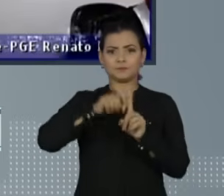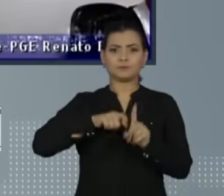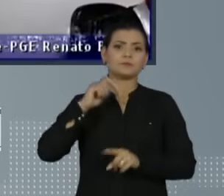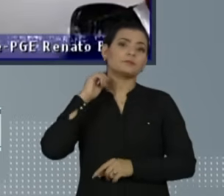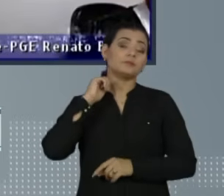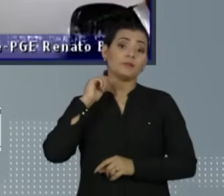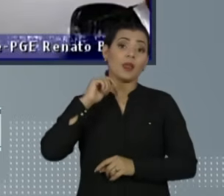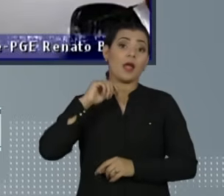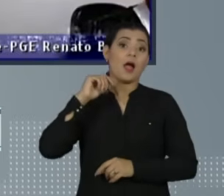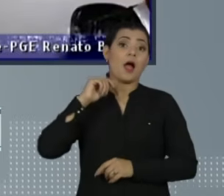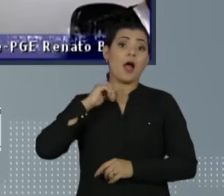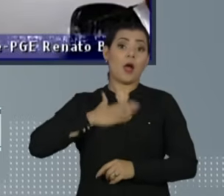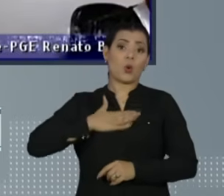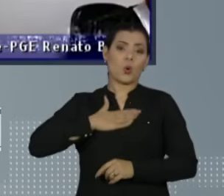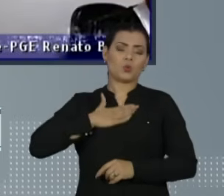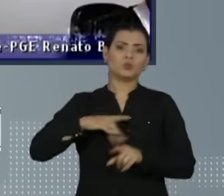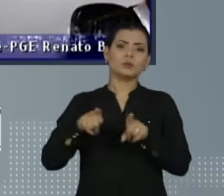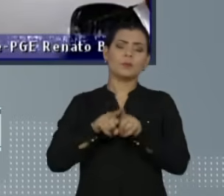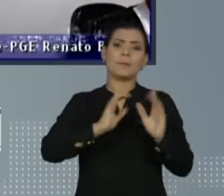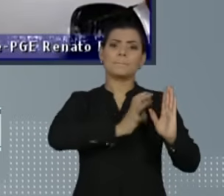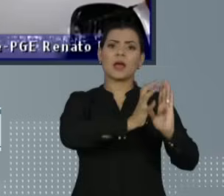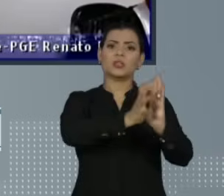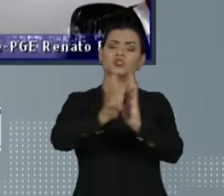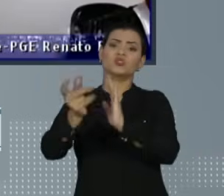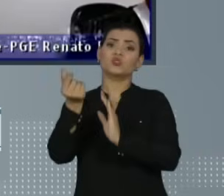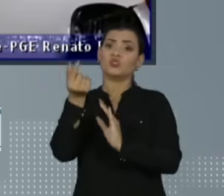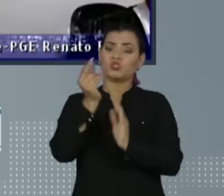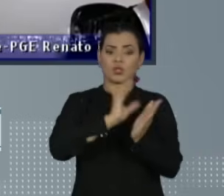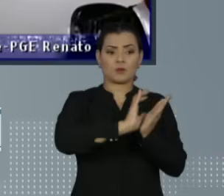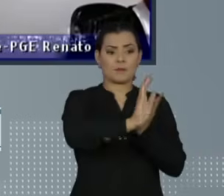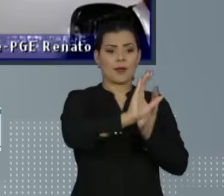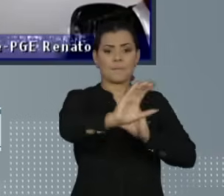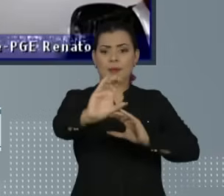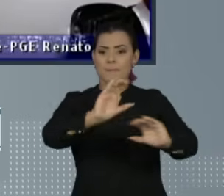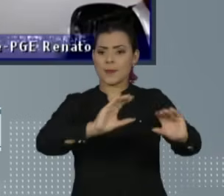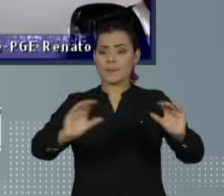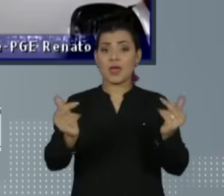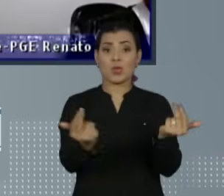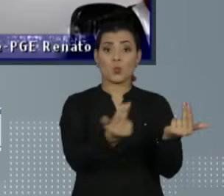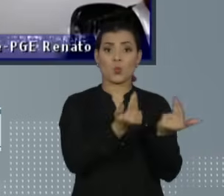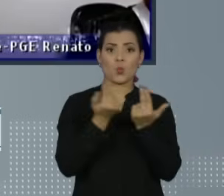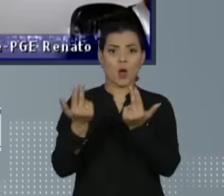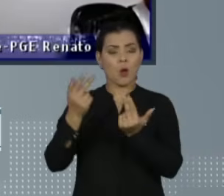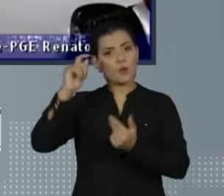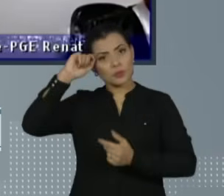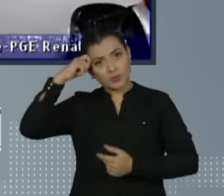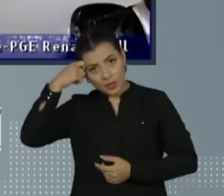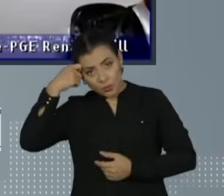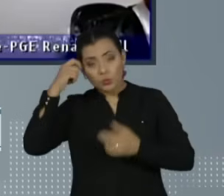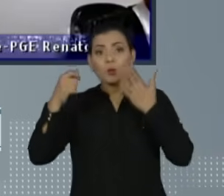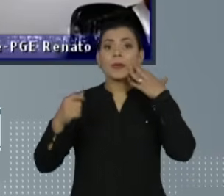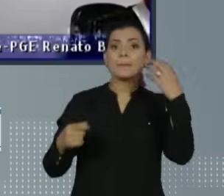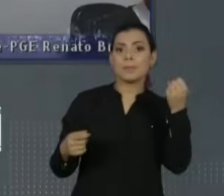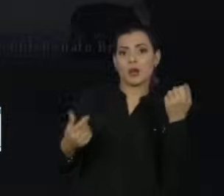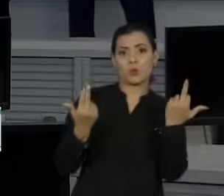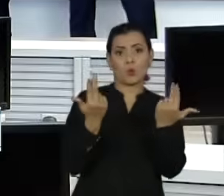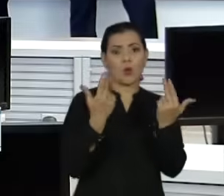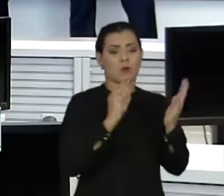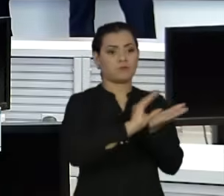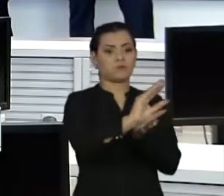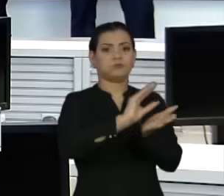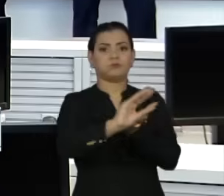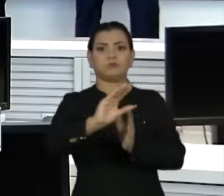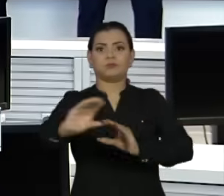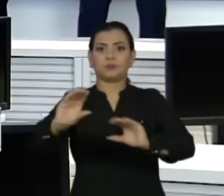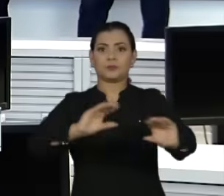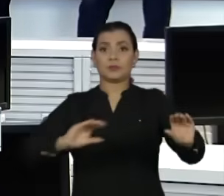Superior Eleitoral determinou que os partidos dividam o dinheiro do fundo eleitoral de modo proporcional entre candidatos negros e brancos.